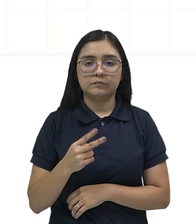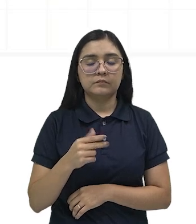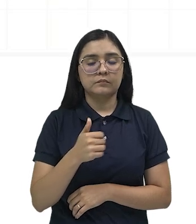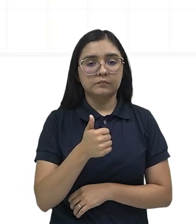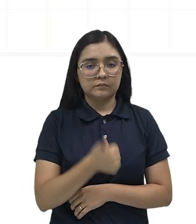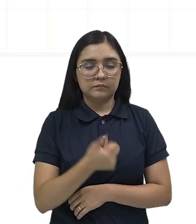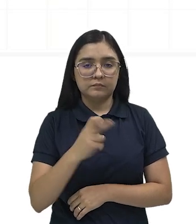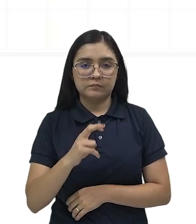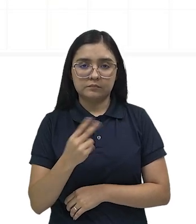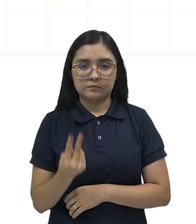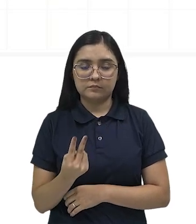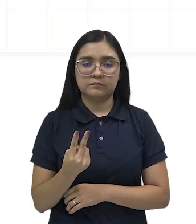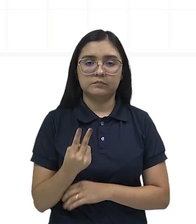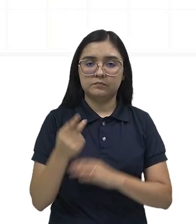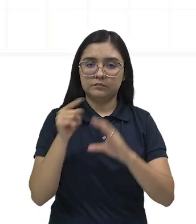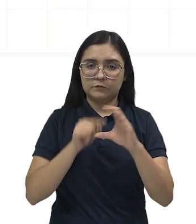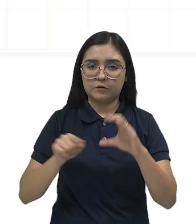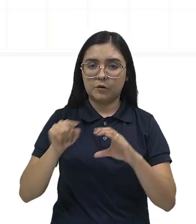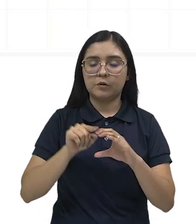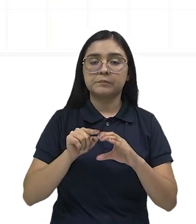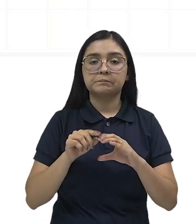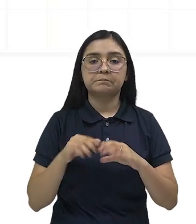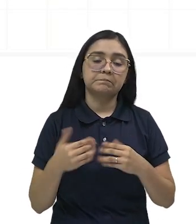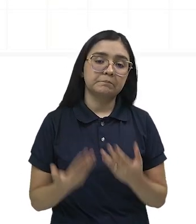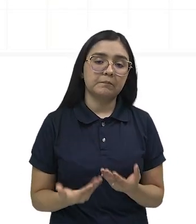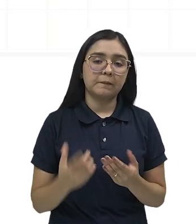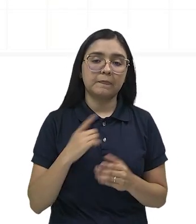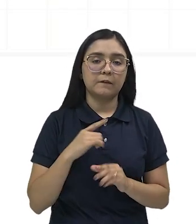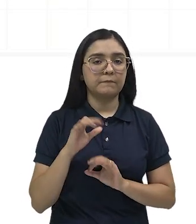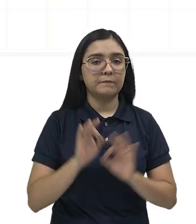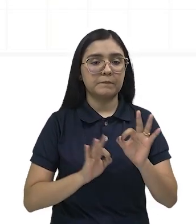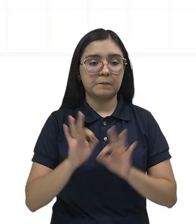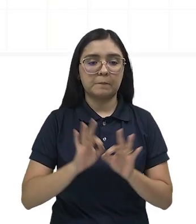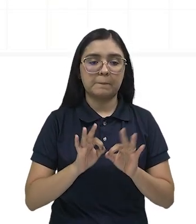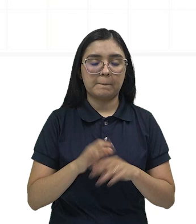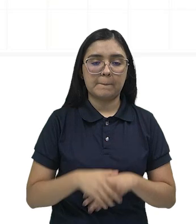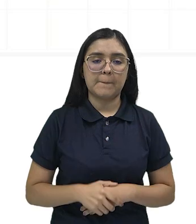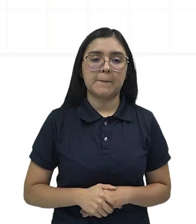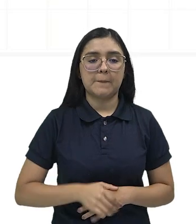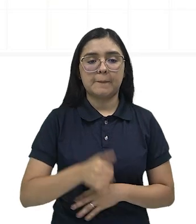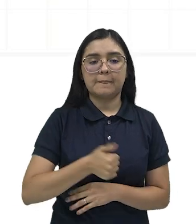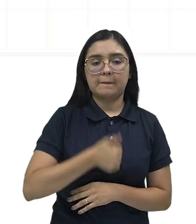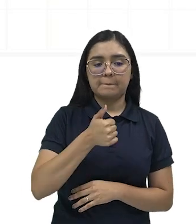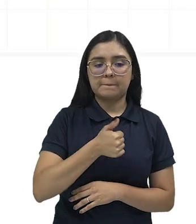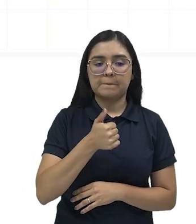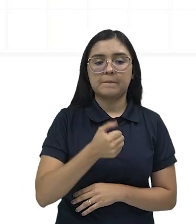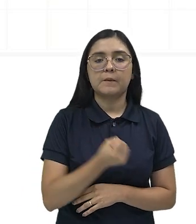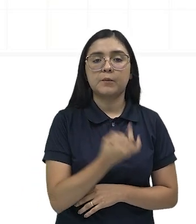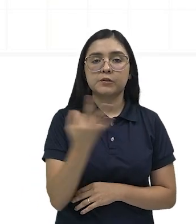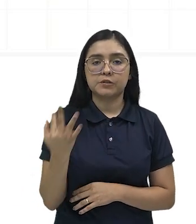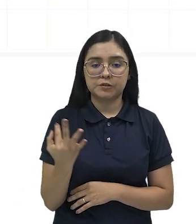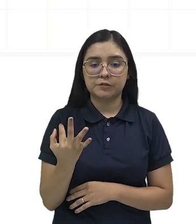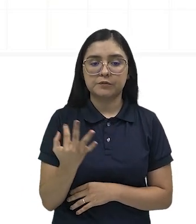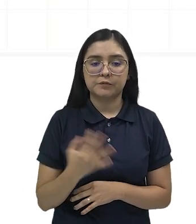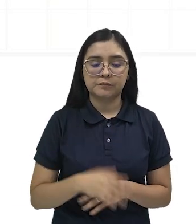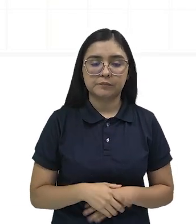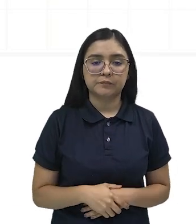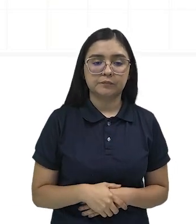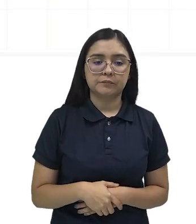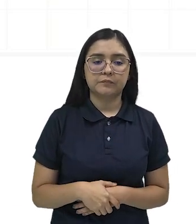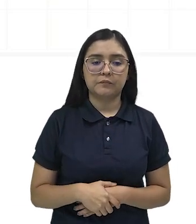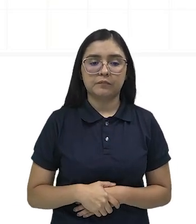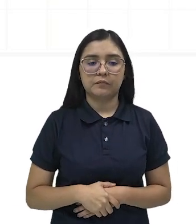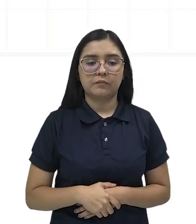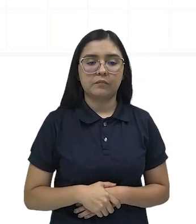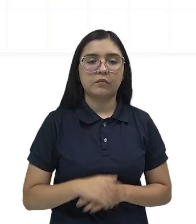152 rodas, beleza? Então você montou com a primeira frase o quantitativo, né?